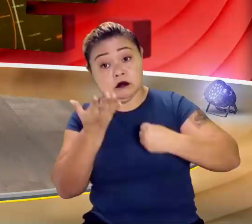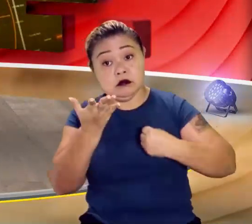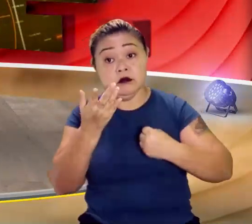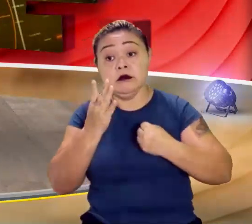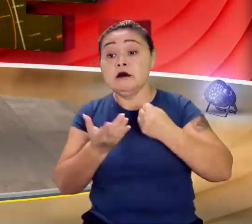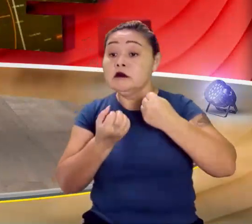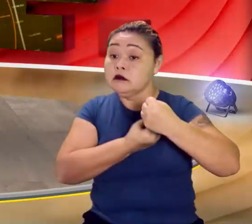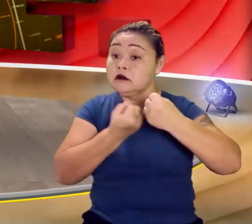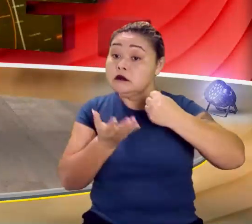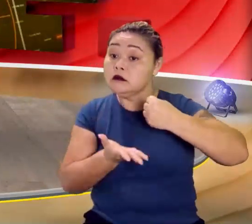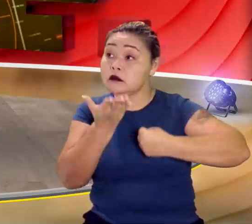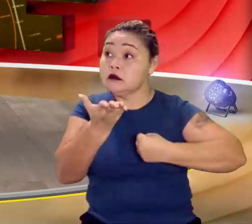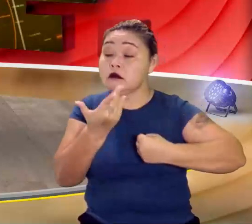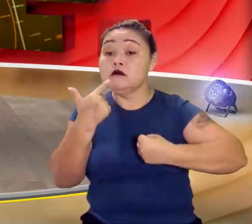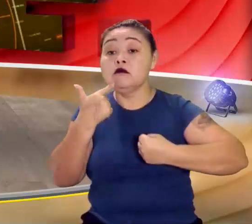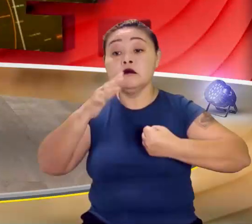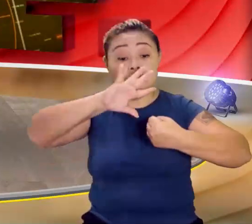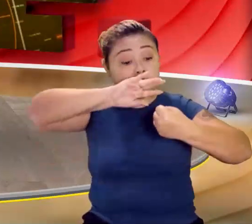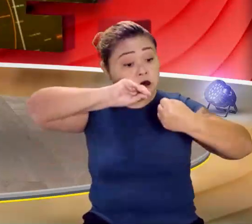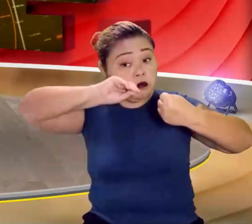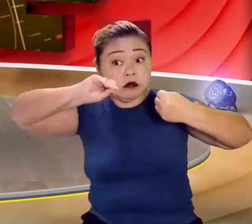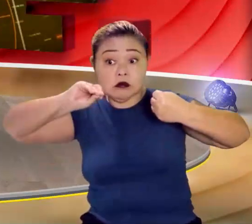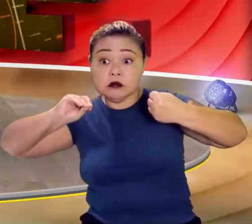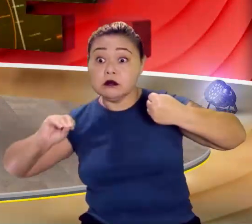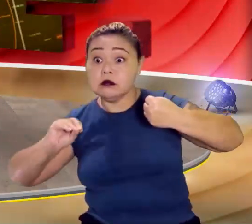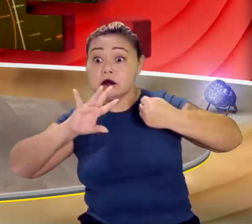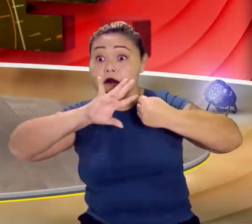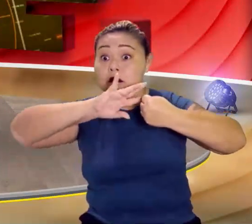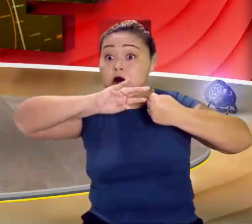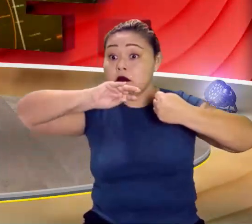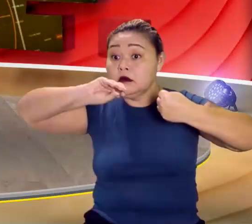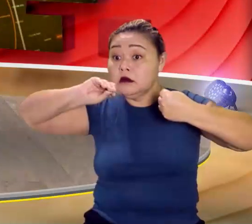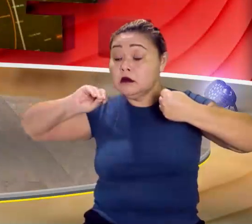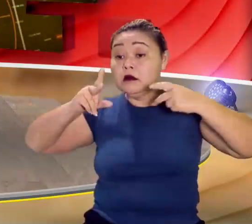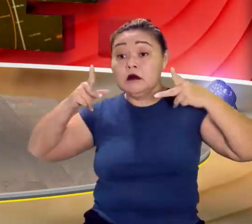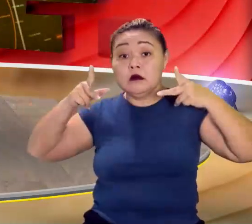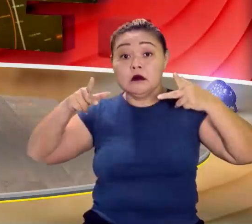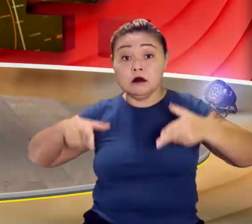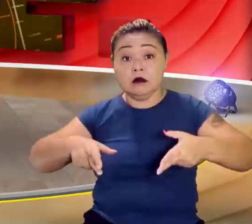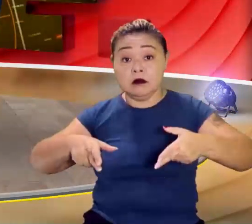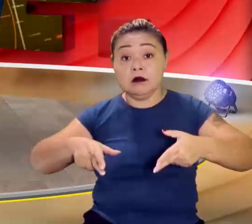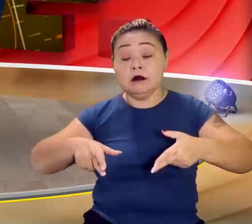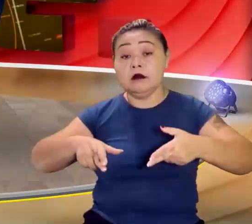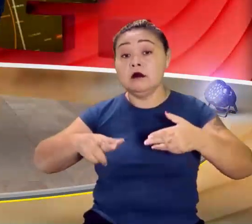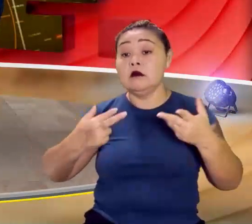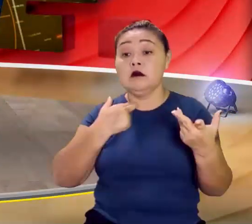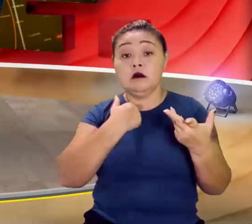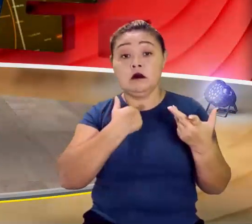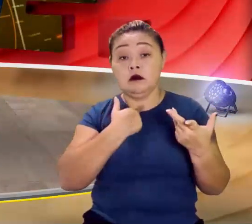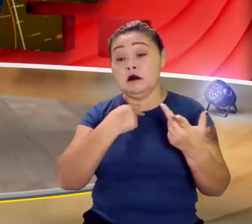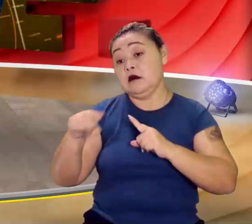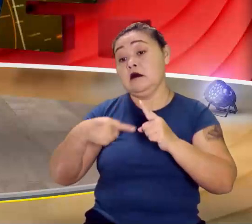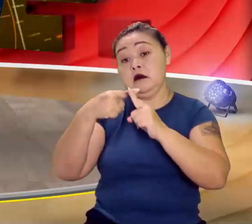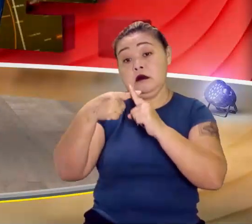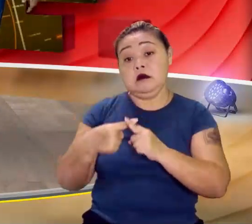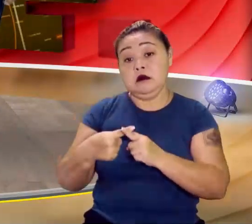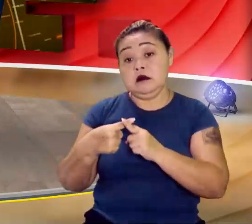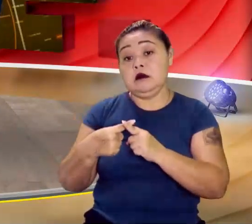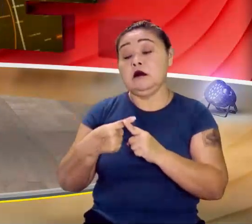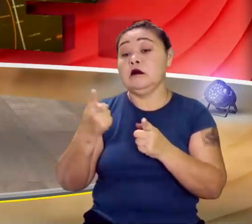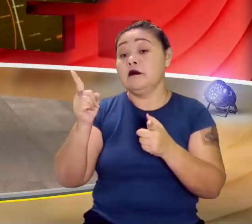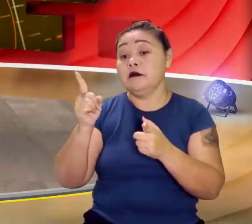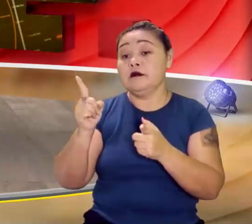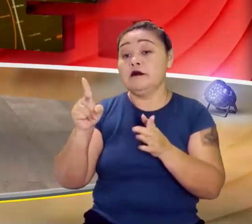Na potência, eu repito a base, né? Fatores iguais. Então, eu não posso multiplicar menos